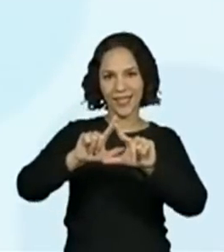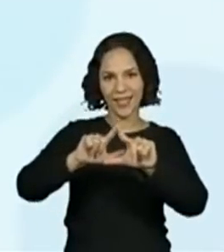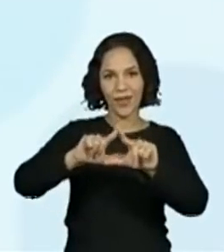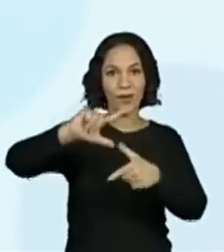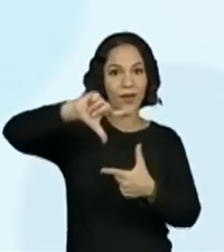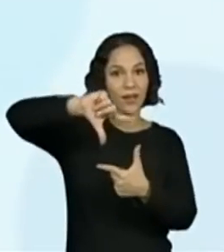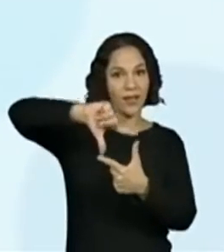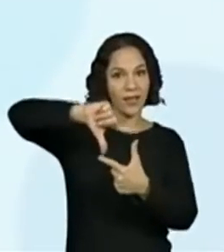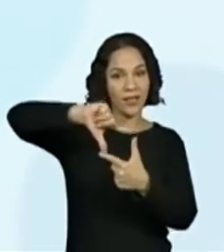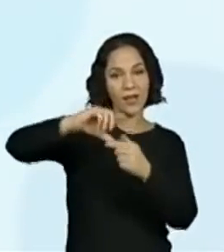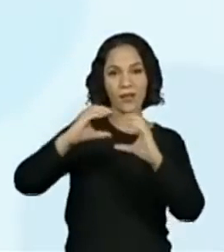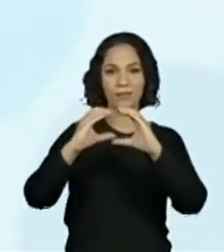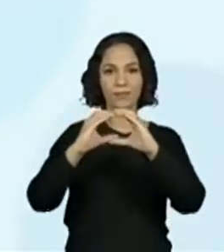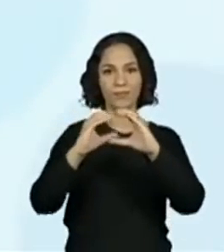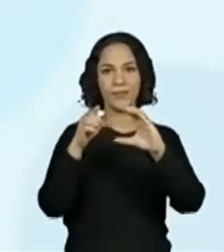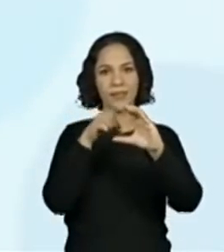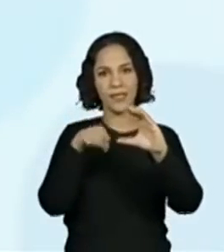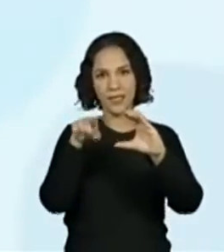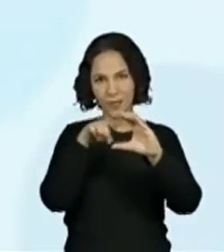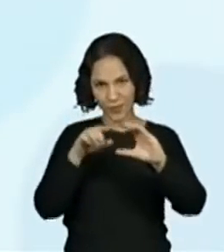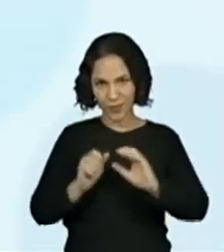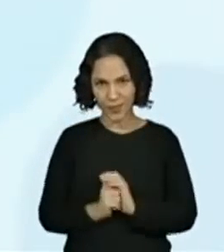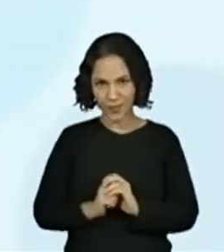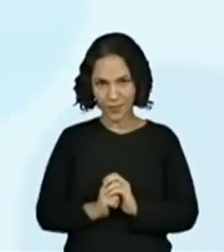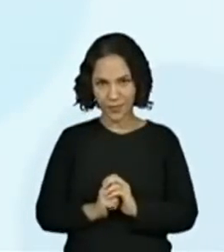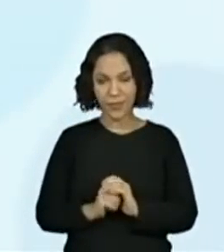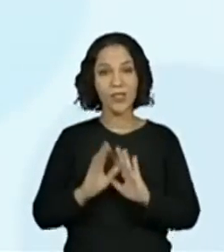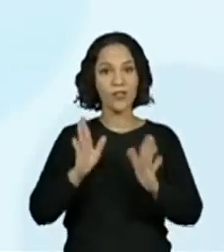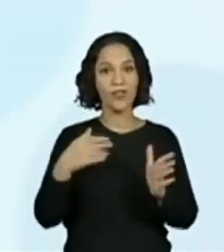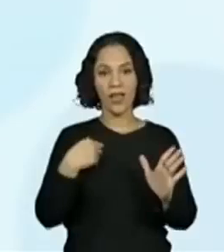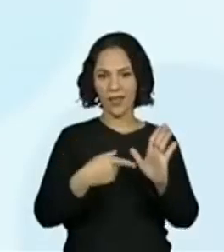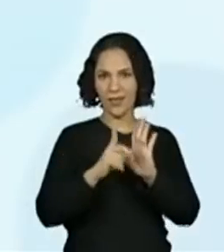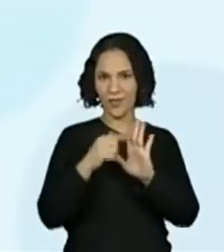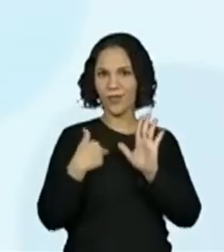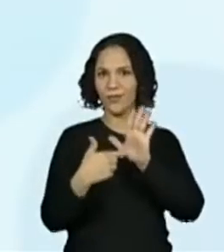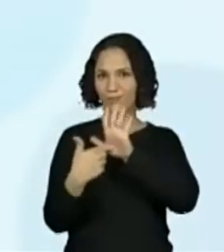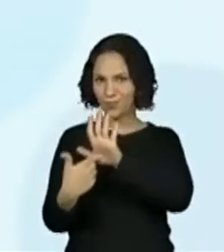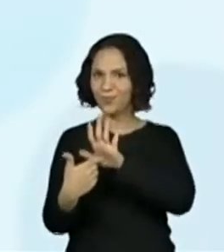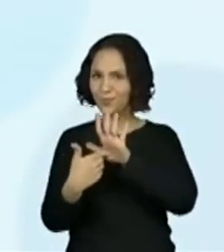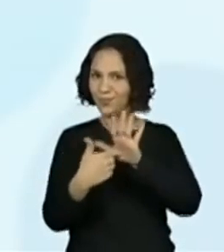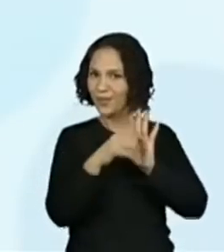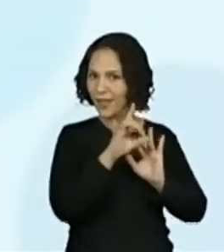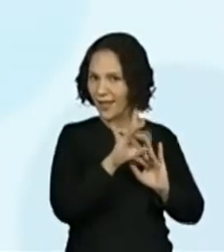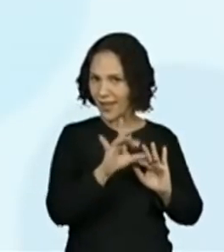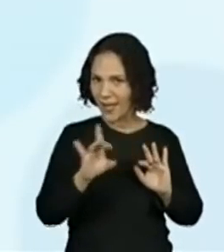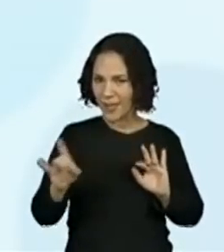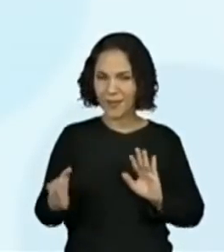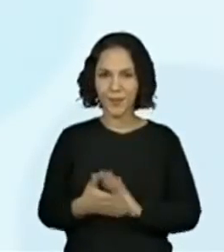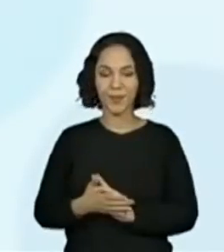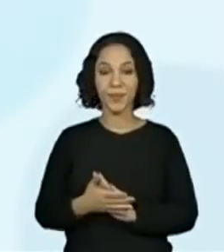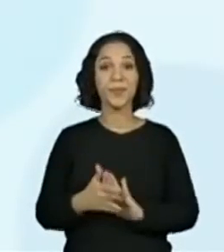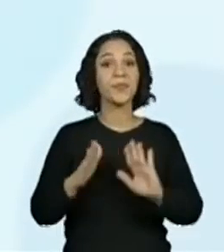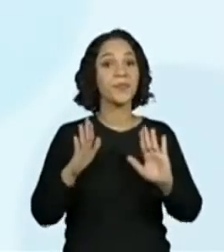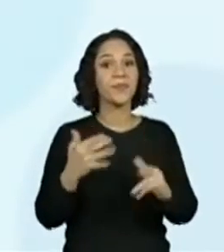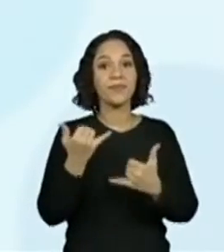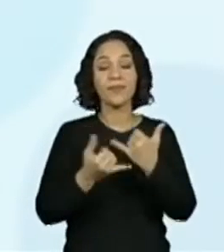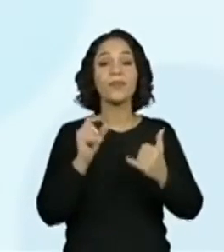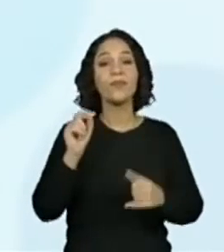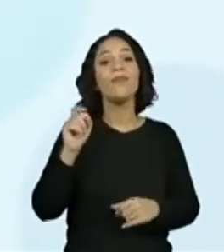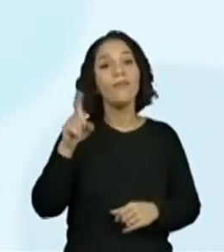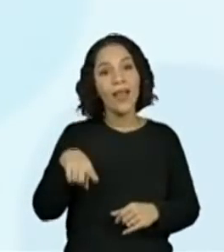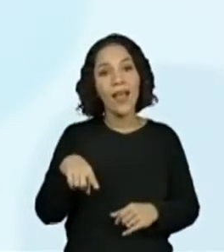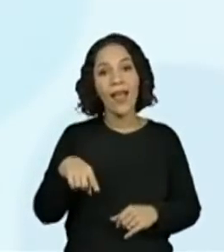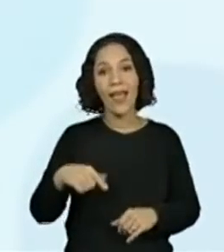retângulo e círculo. Acabamos de ver essas figuras planas, certo? A brincadeira é pular